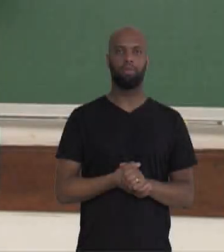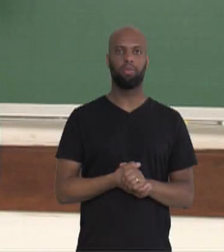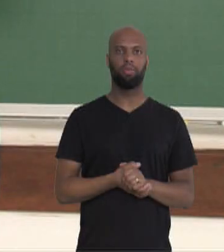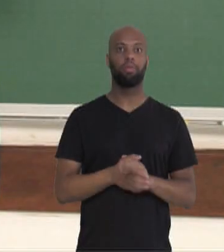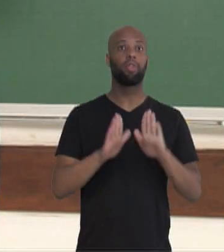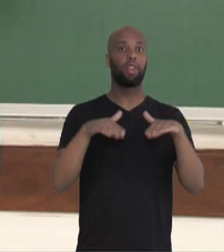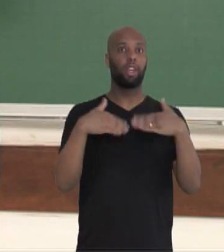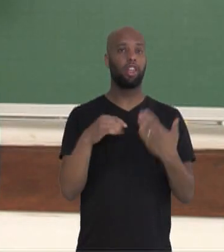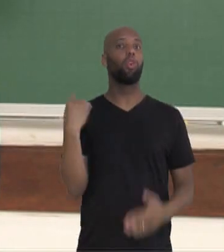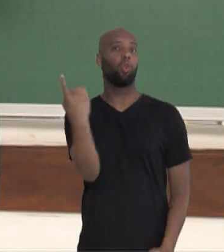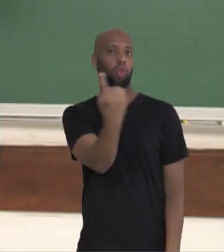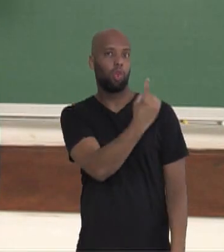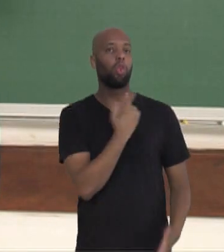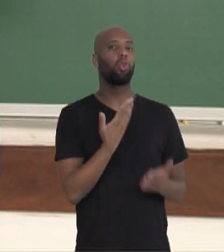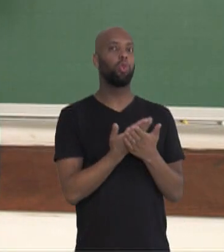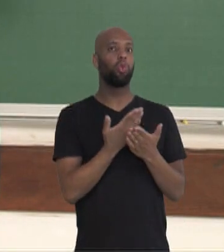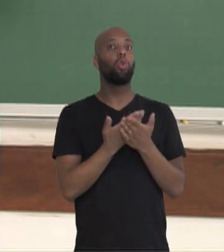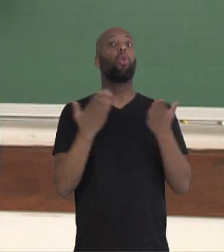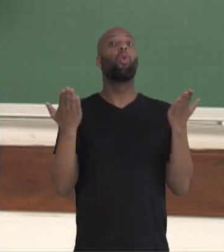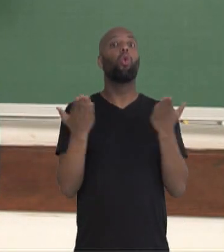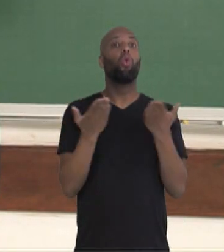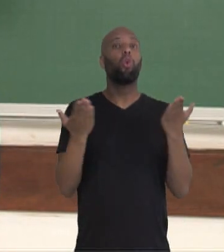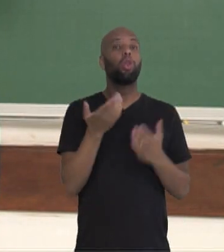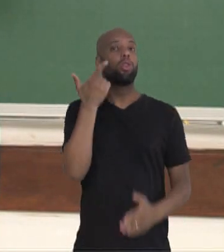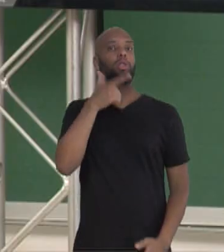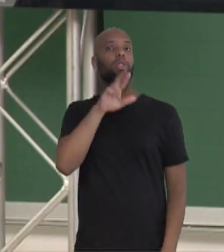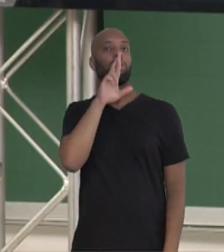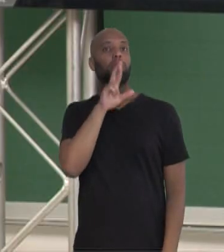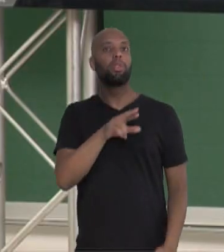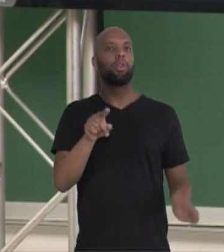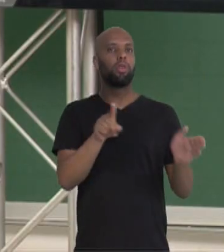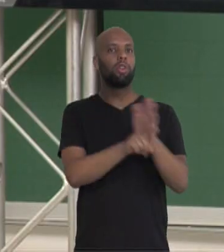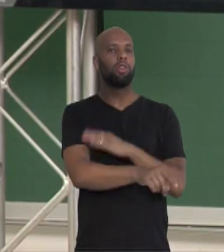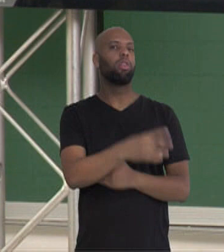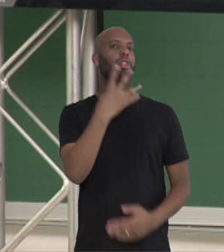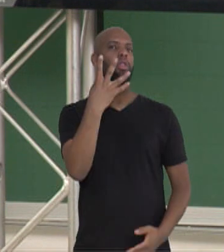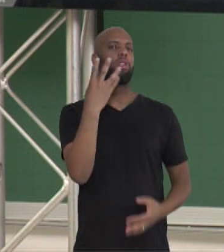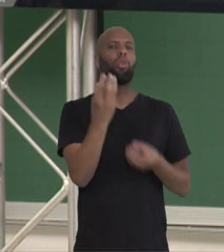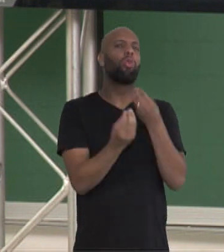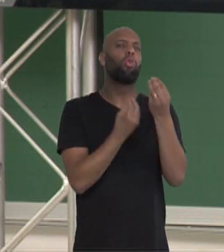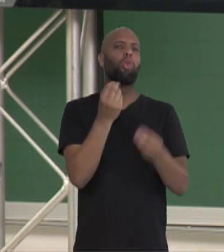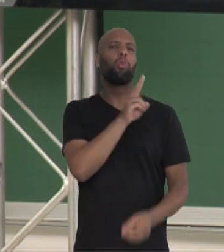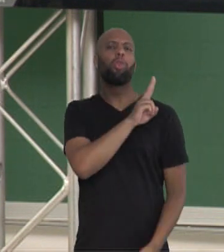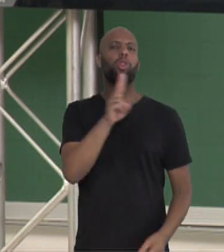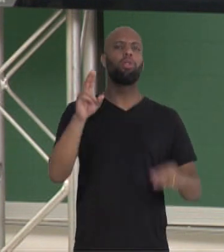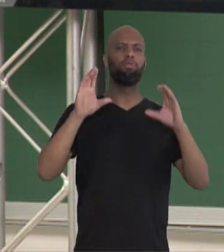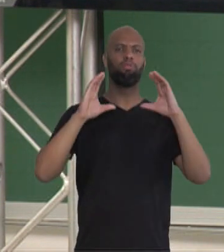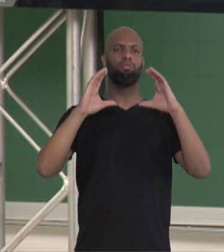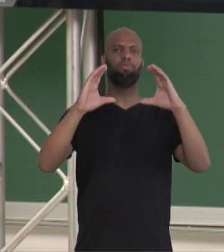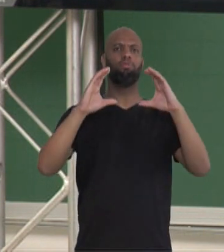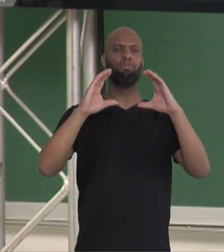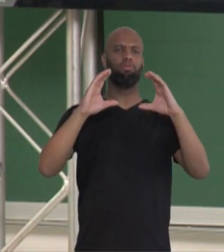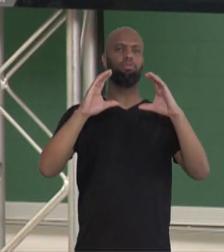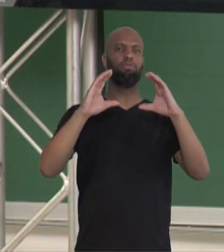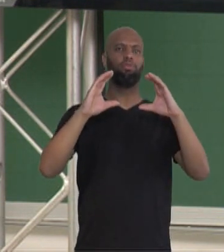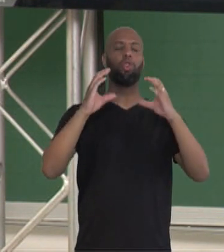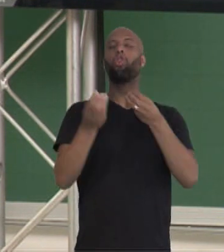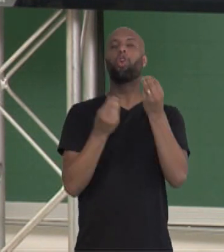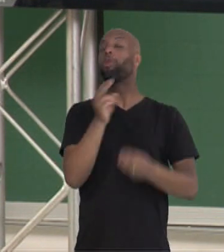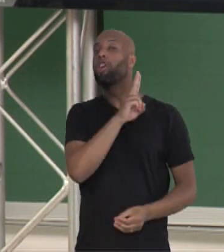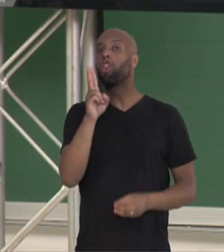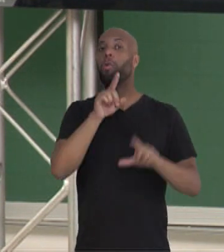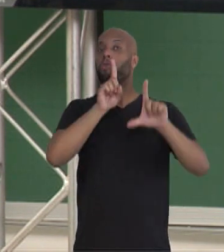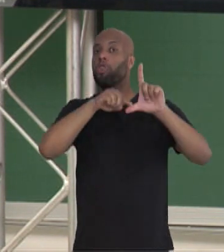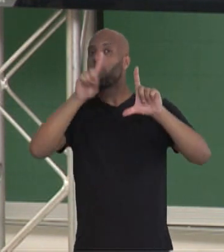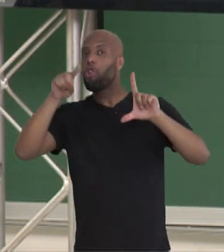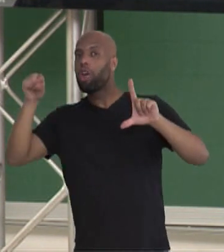Gente, nós vimos na aula de hoje, então, para responder a alternativa 4, como que é o nome da função, como que é o nome do gráfico,